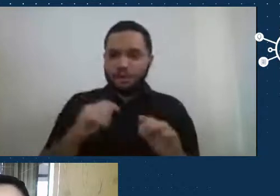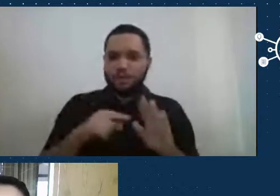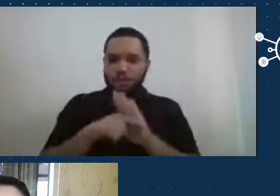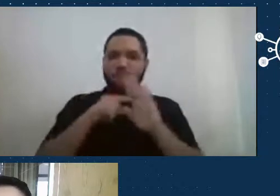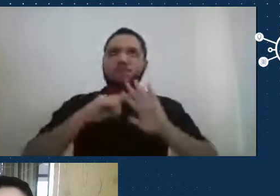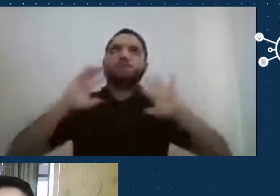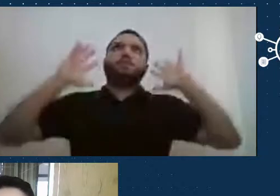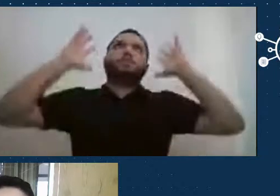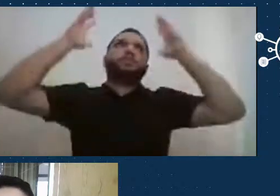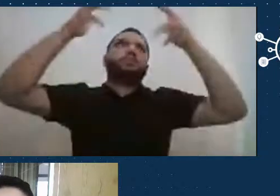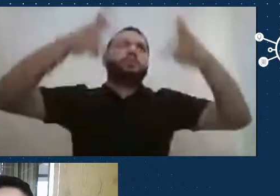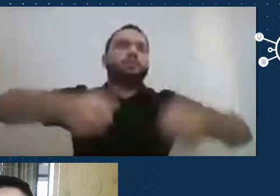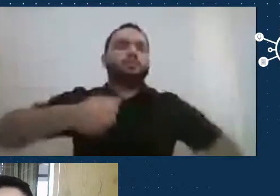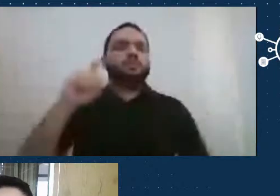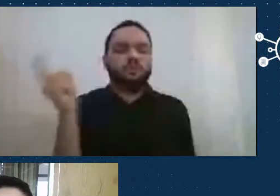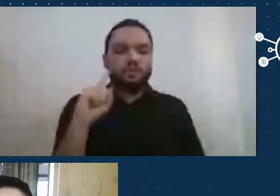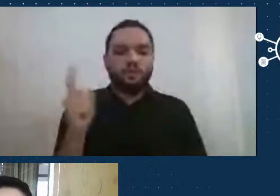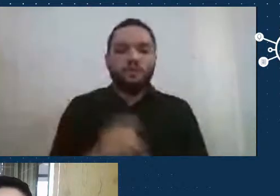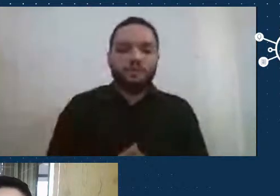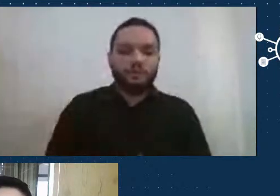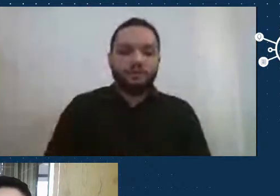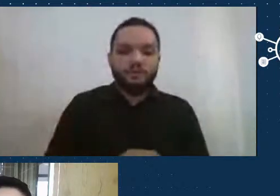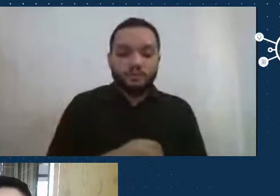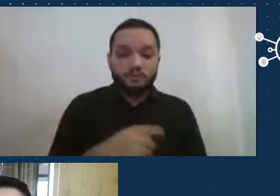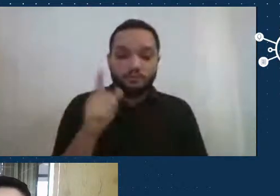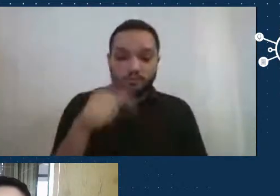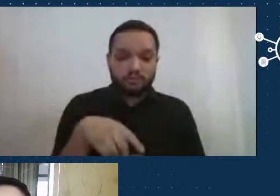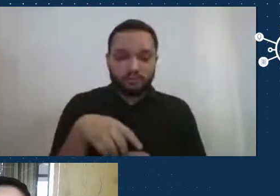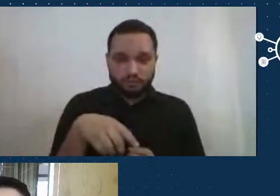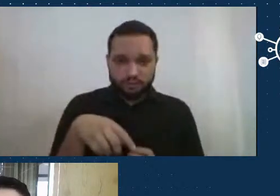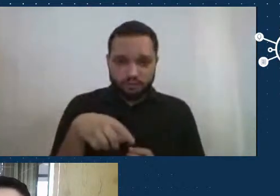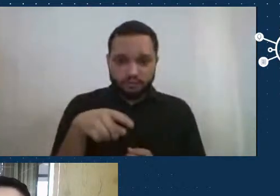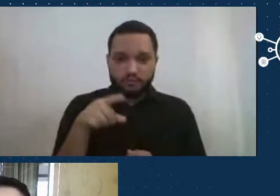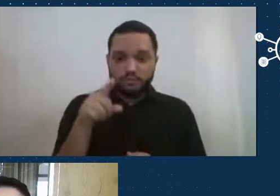até onde você conseguiu, o que é que realmente, né,